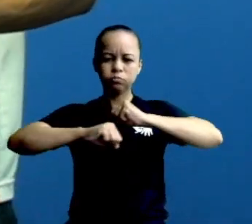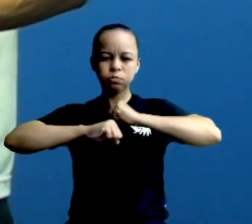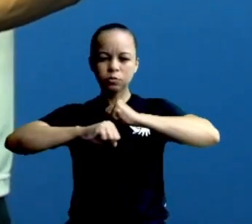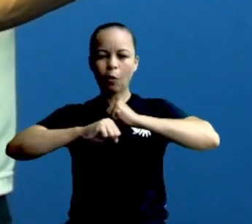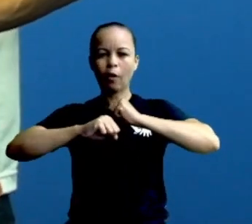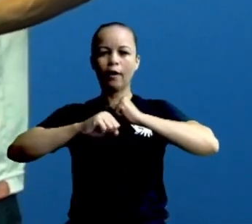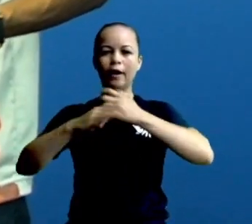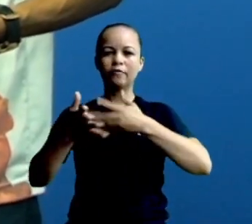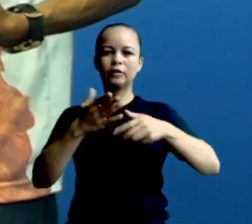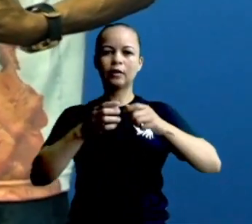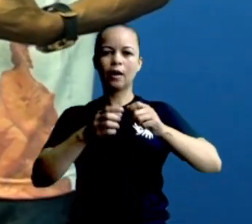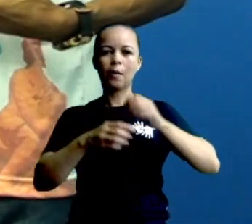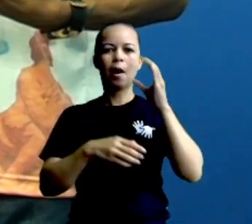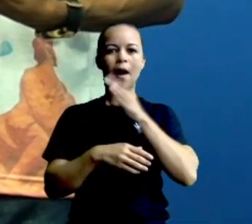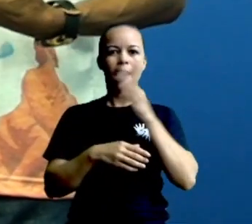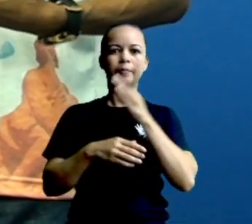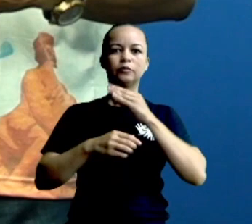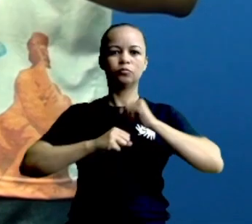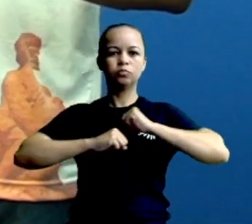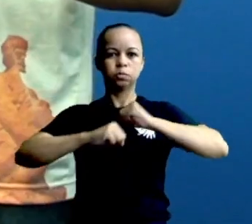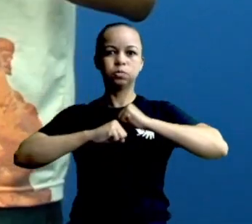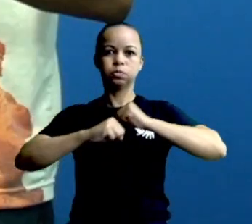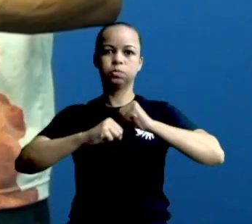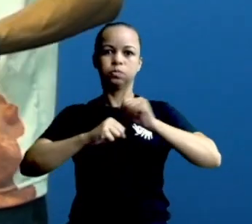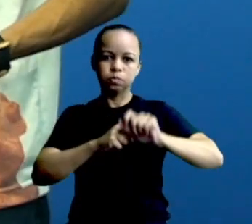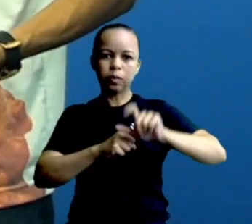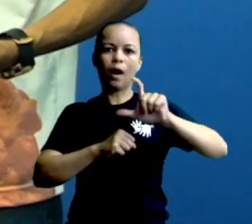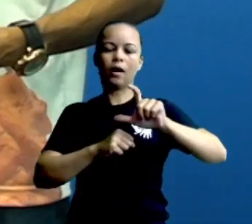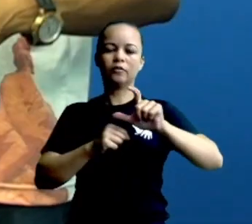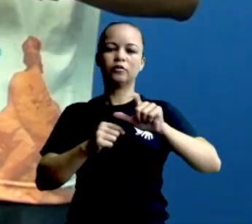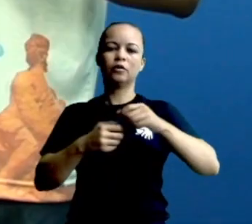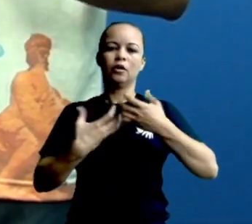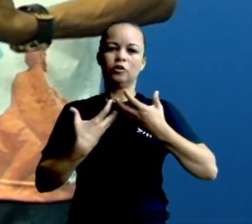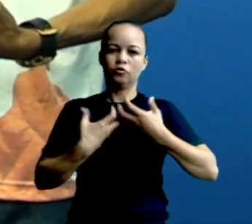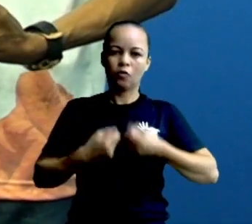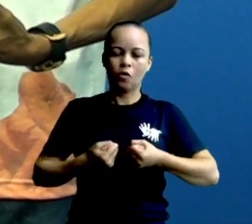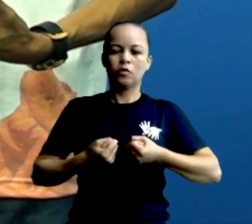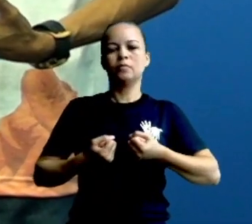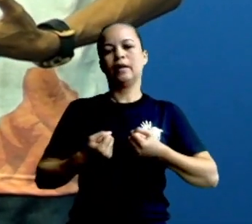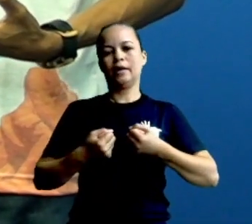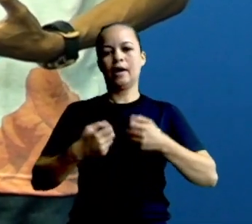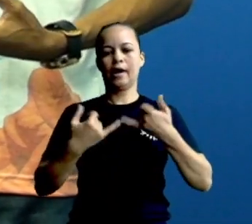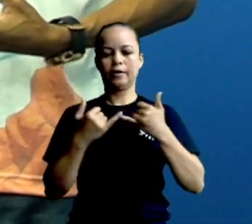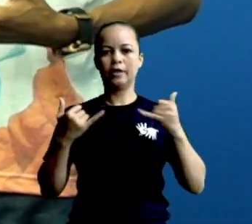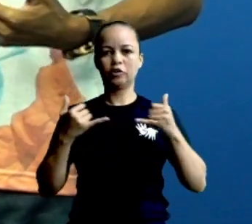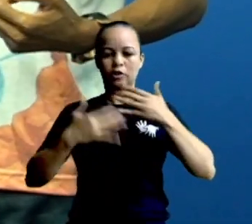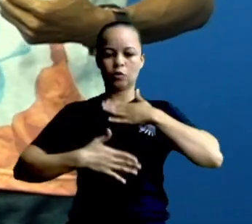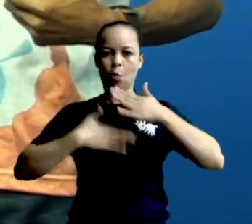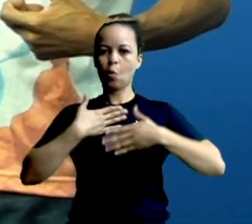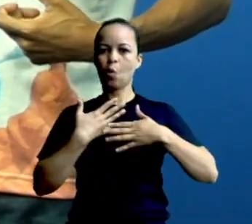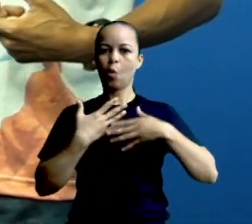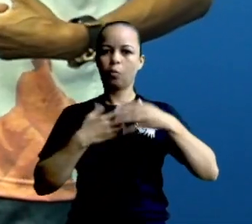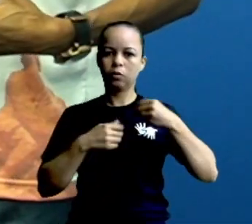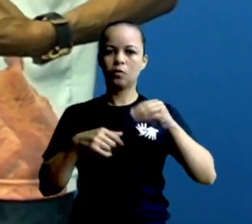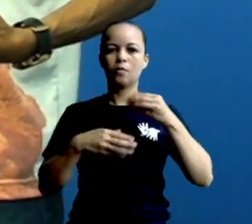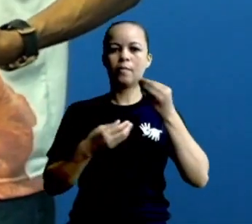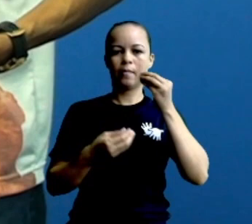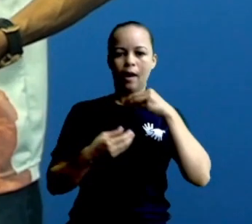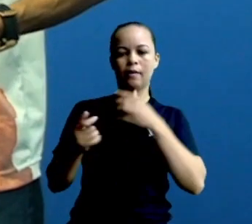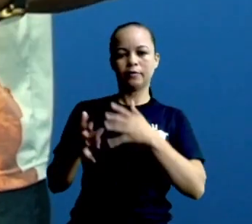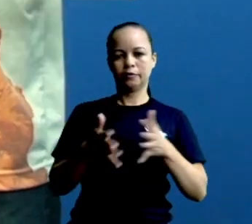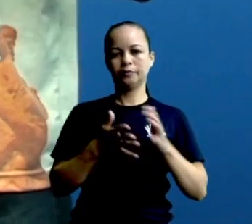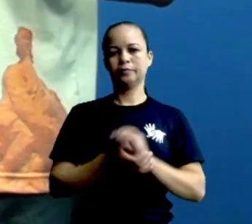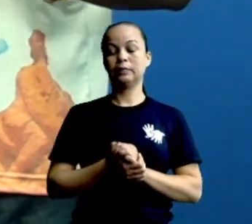a potência maior, né? Você não correndo, então você vai ter um esforço maior, você vai gastar energia a mais, tá? Porém, se você for